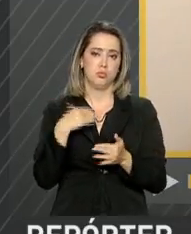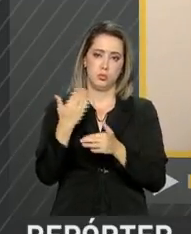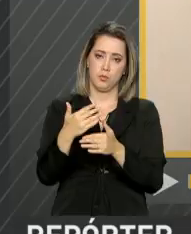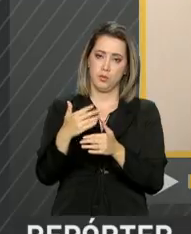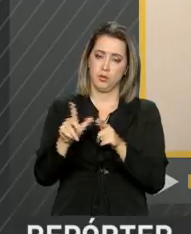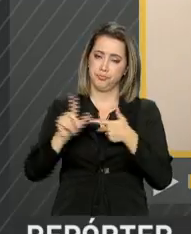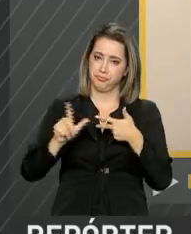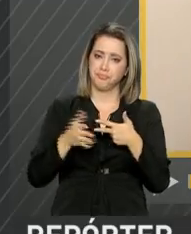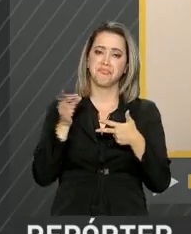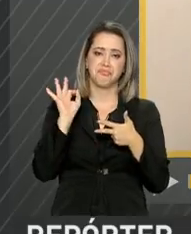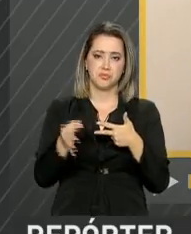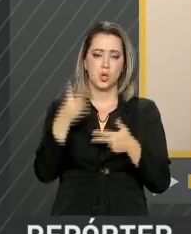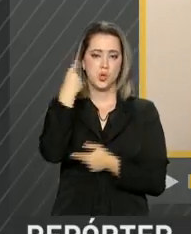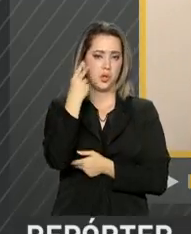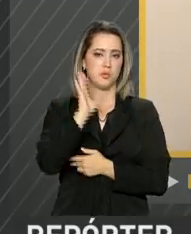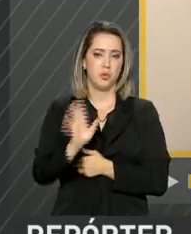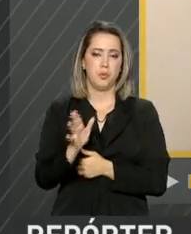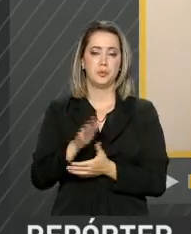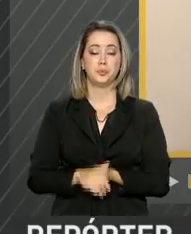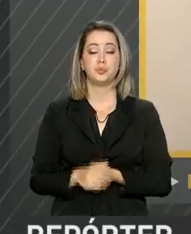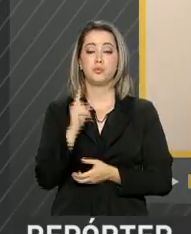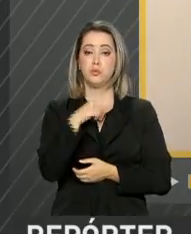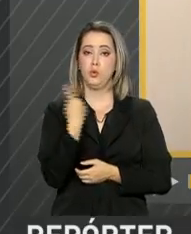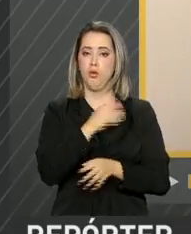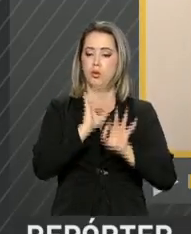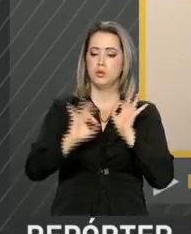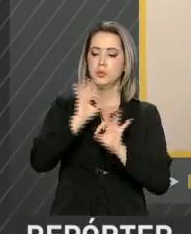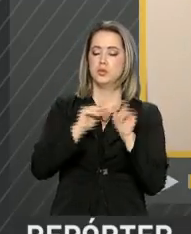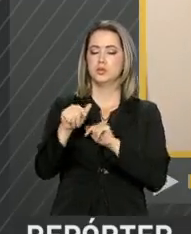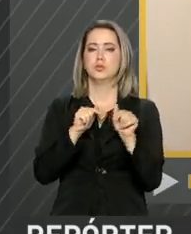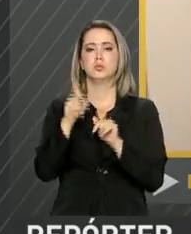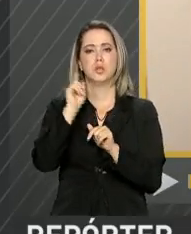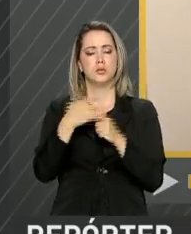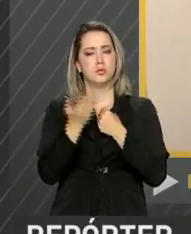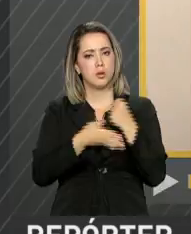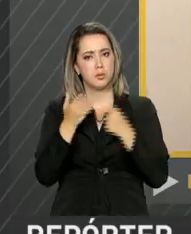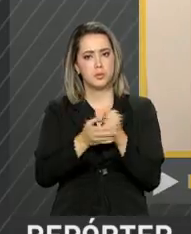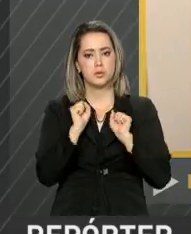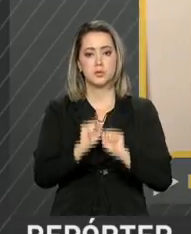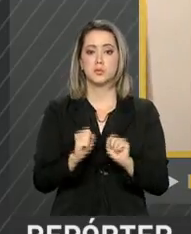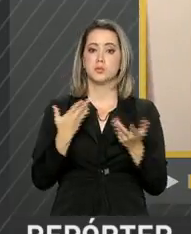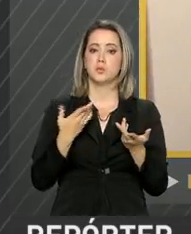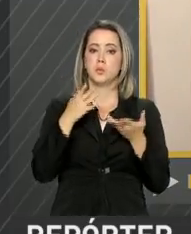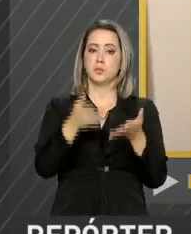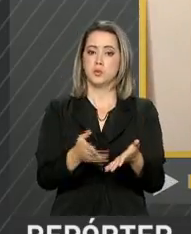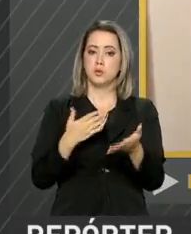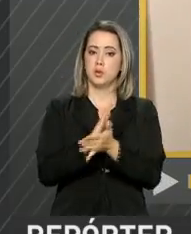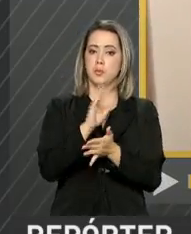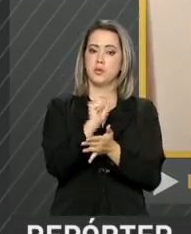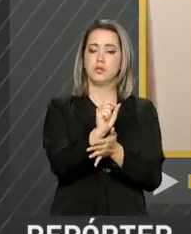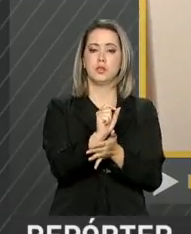processo legislativo. Em resumo, o nosso plano de trabalho está baseado na hipótese de que ela será